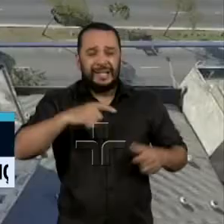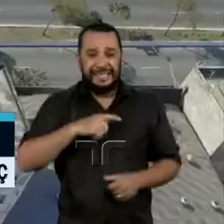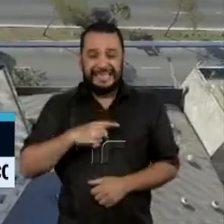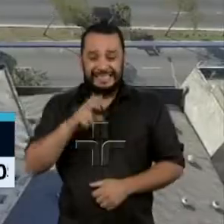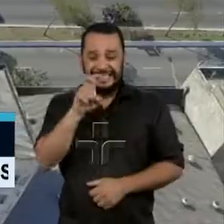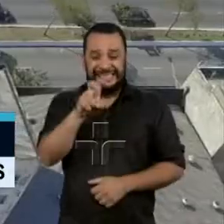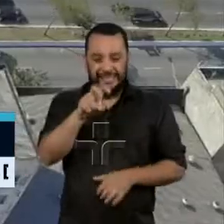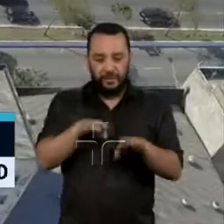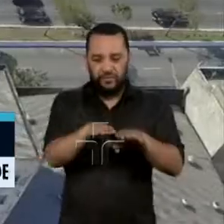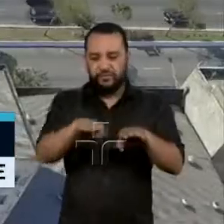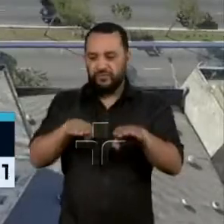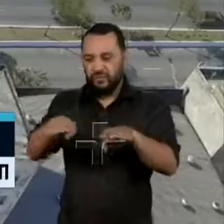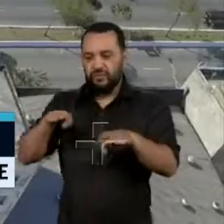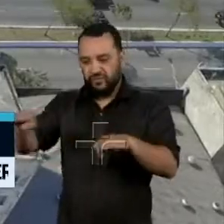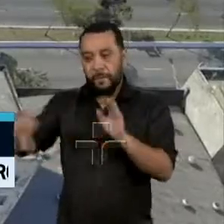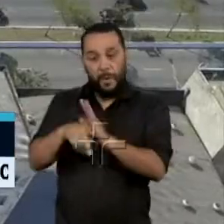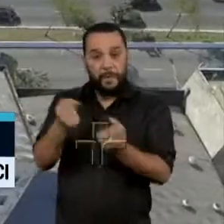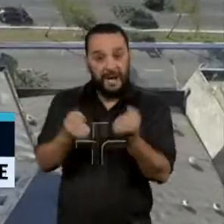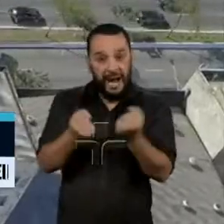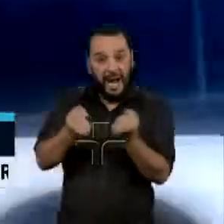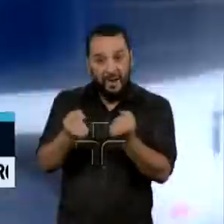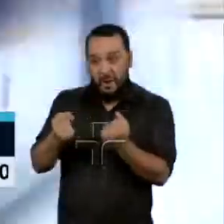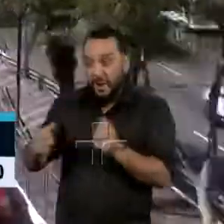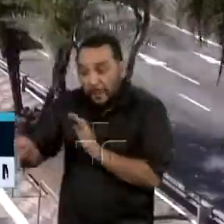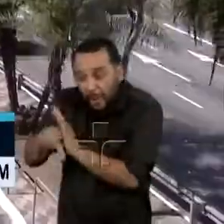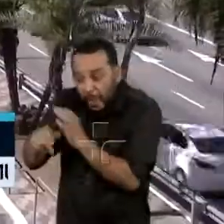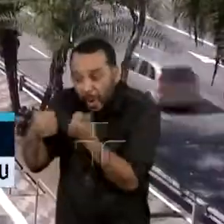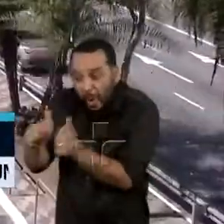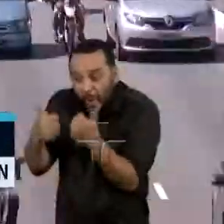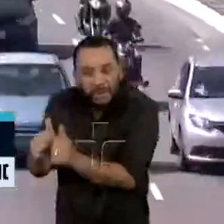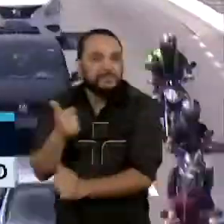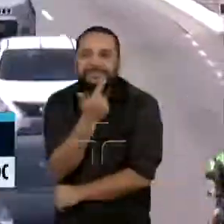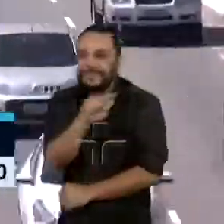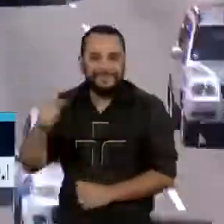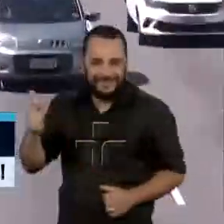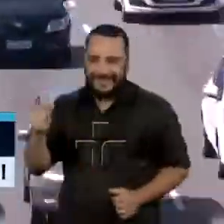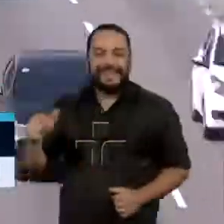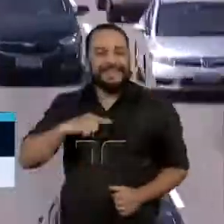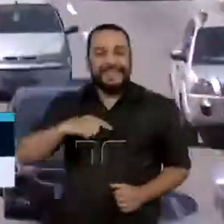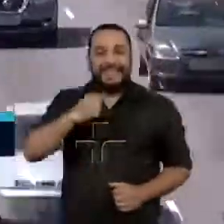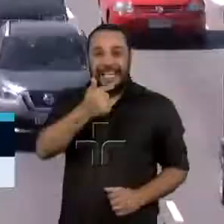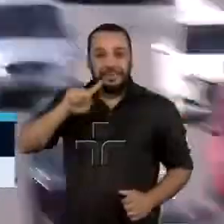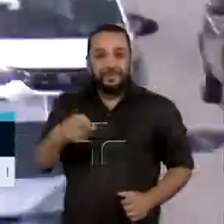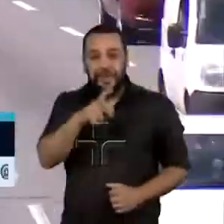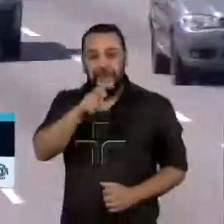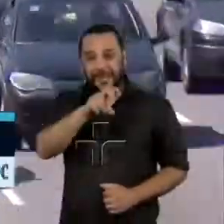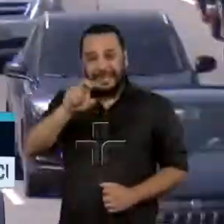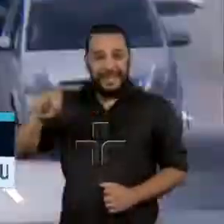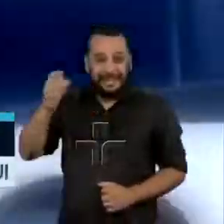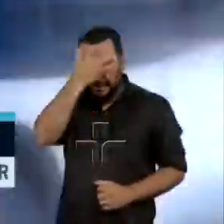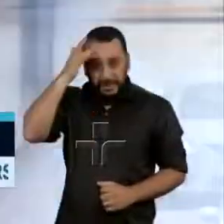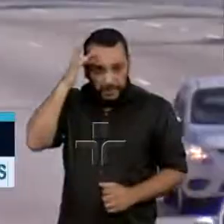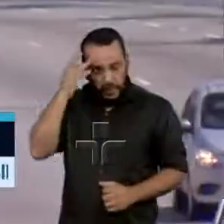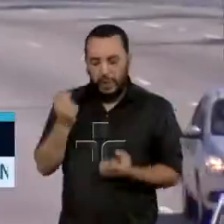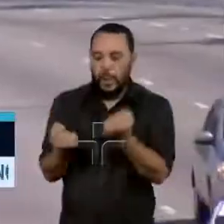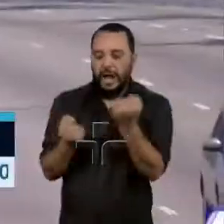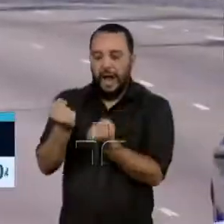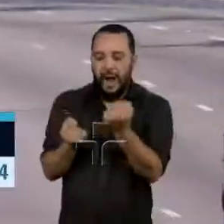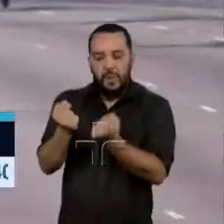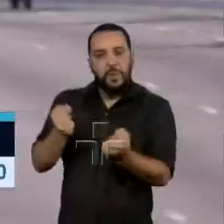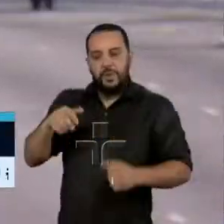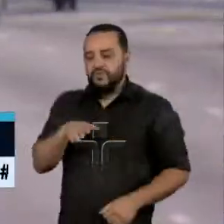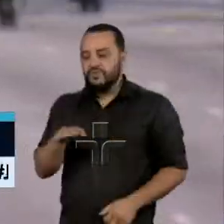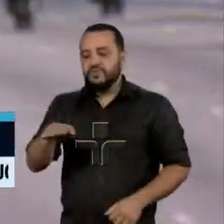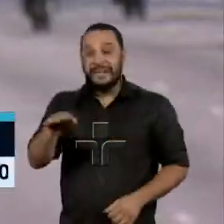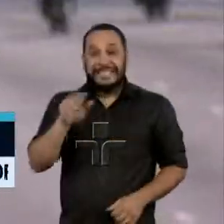carro. Não há corredor exclusivo de ônibus. Por hora, são 7.500 pessoas nos veículos. Se uma